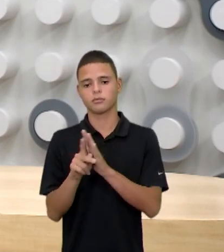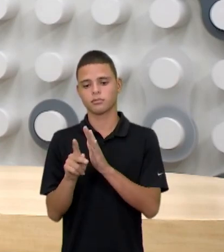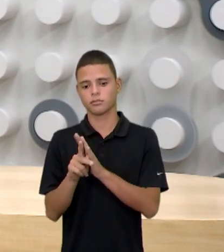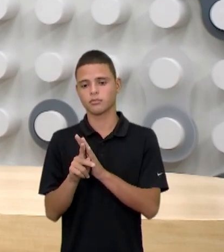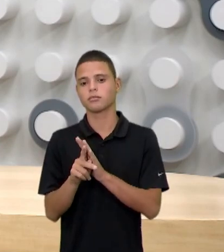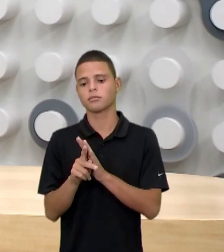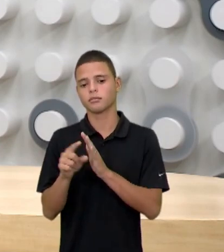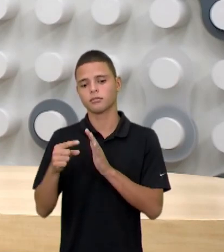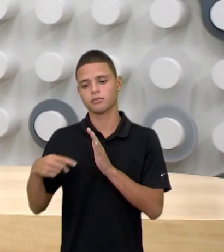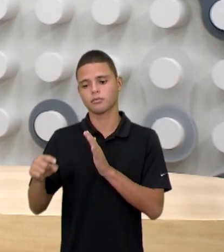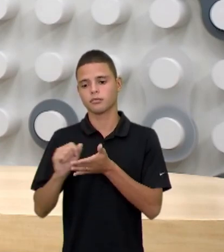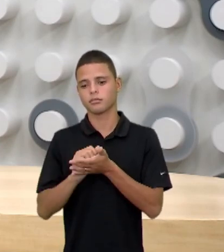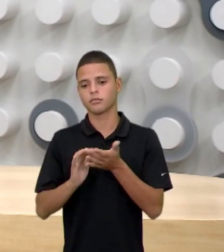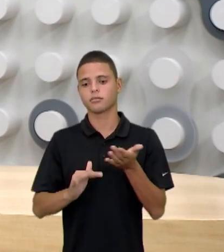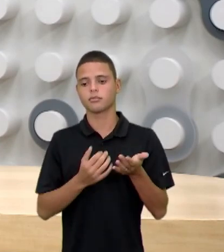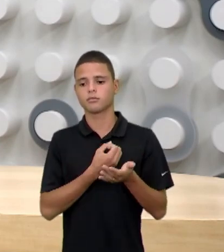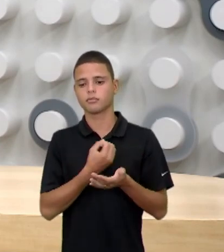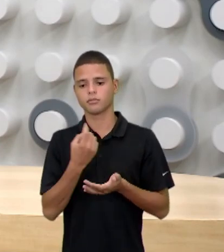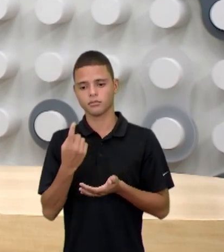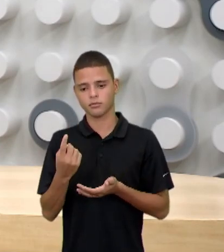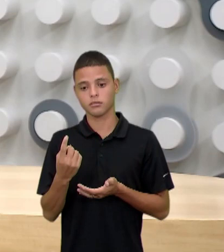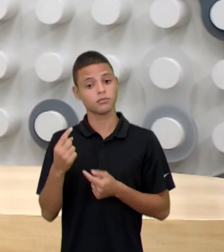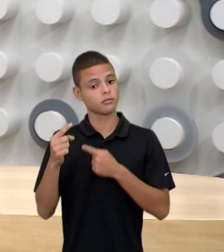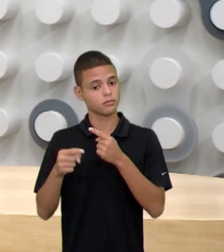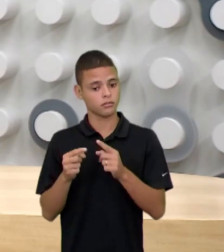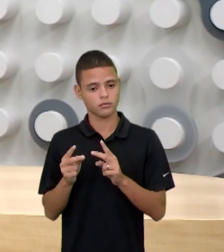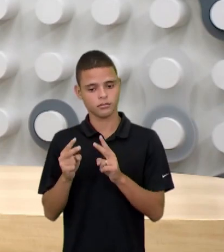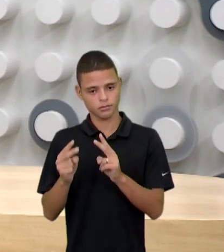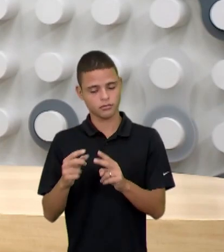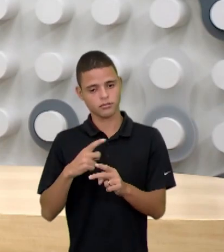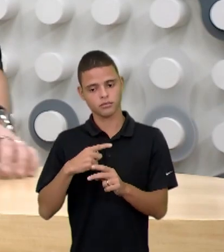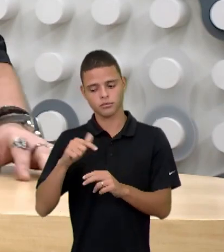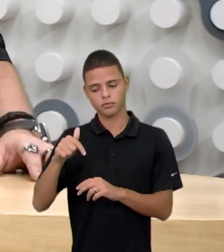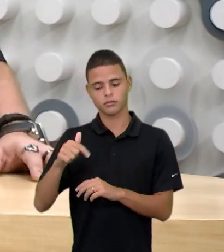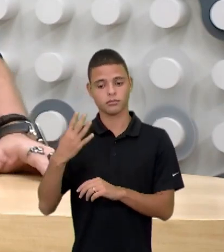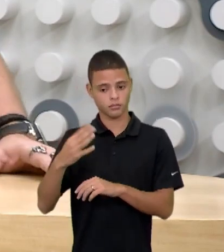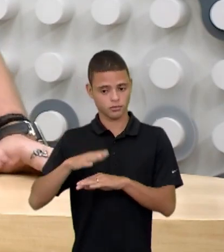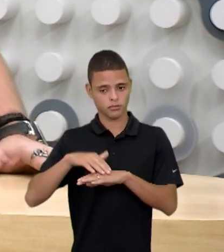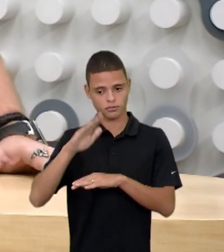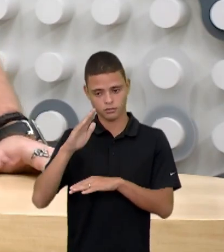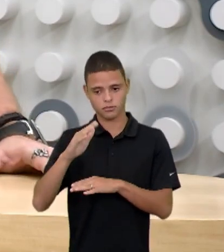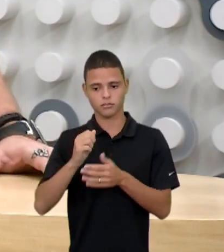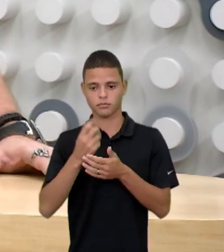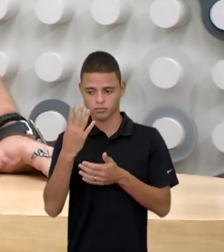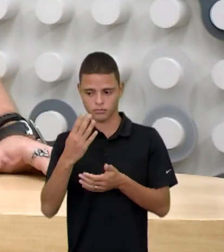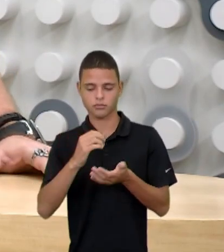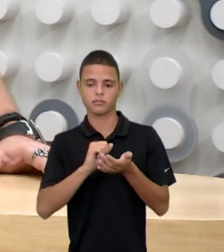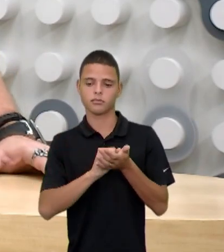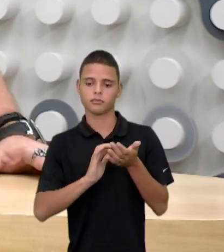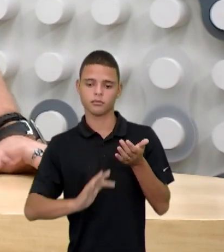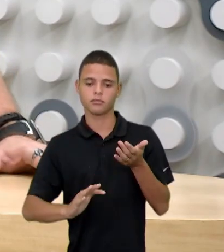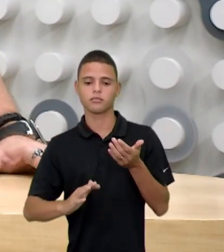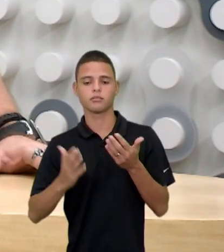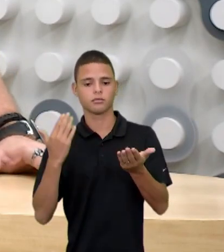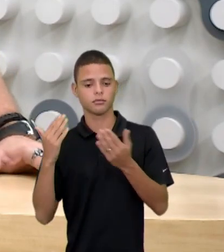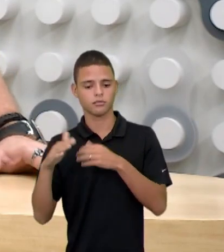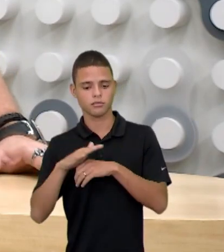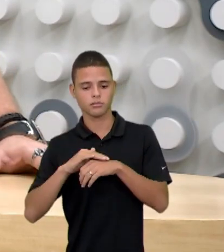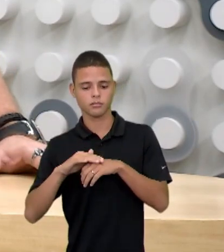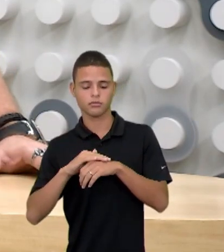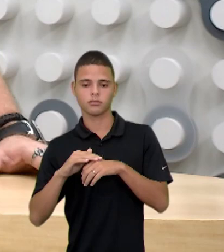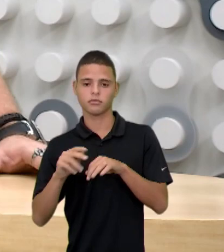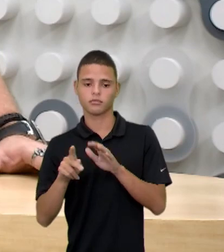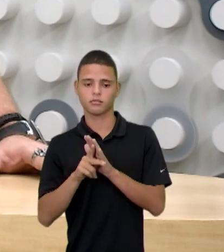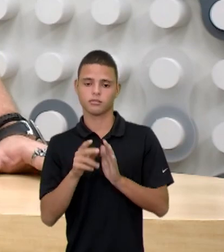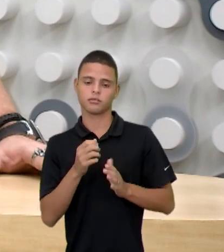nossa atividade 1 desse componente, que nós vamos continuar aí. Tem mais 4 atividades aí para nós falarmos aí deste